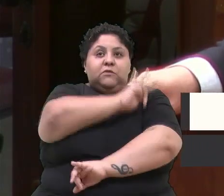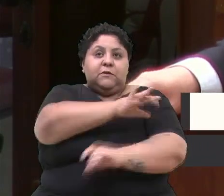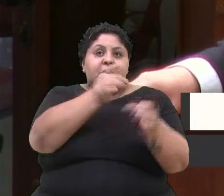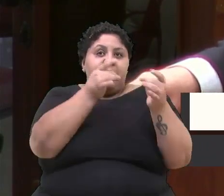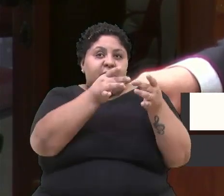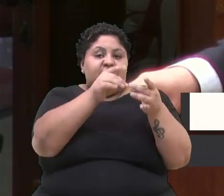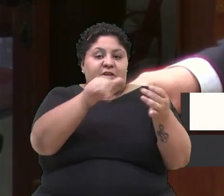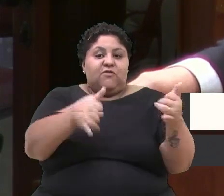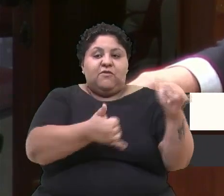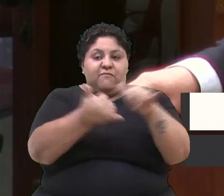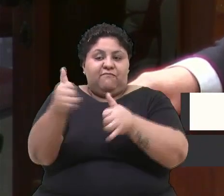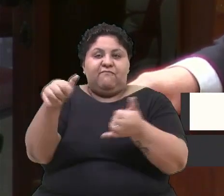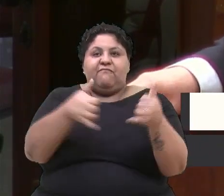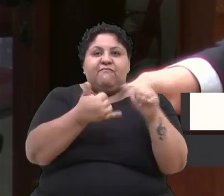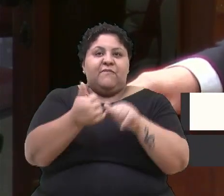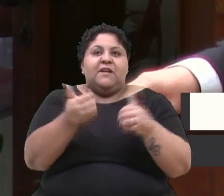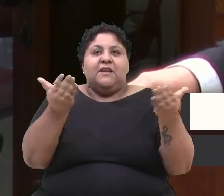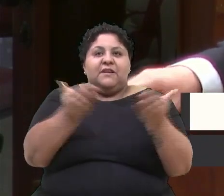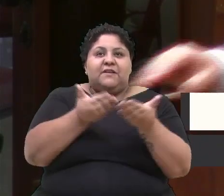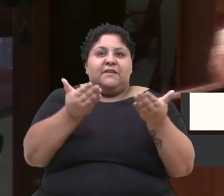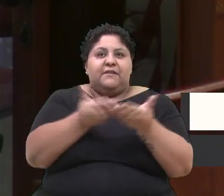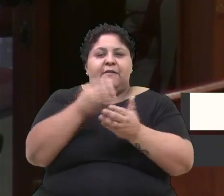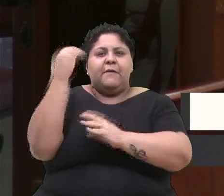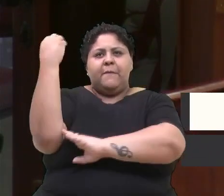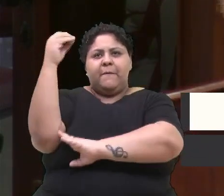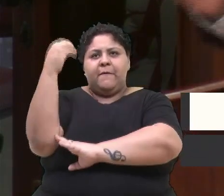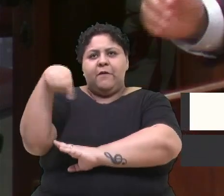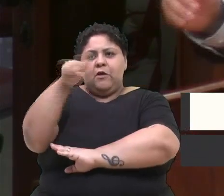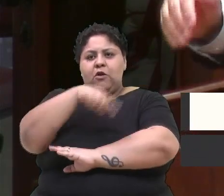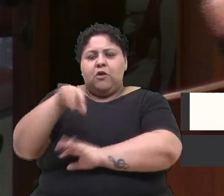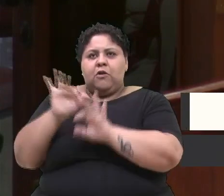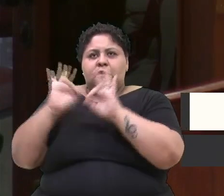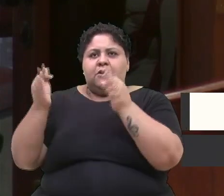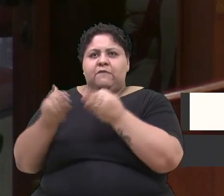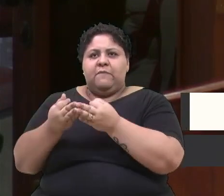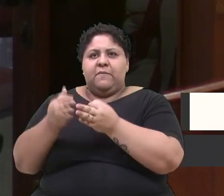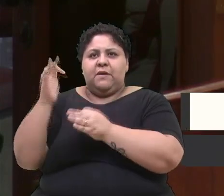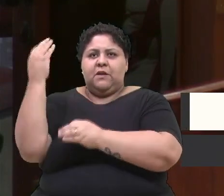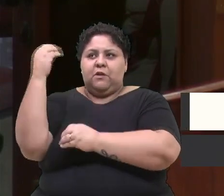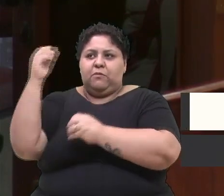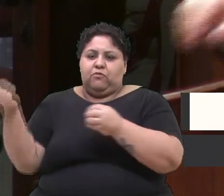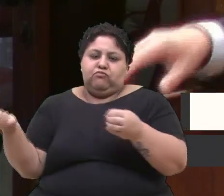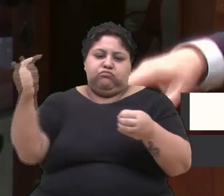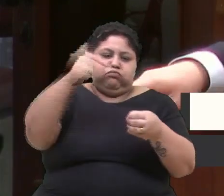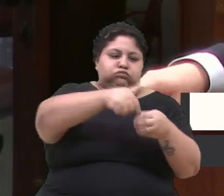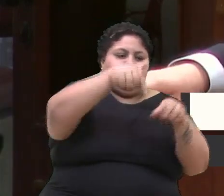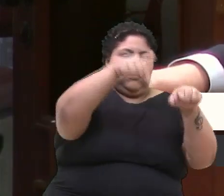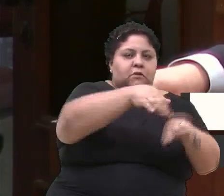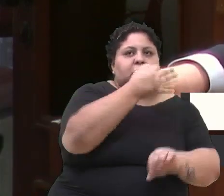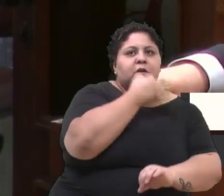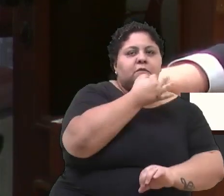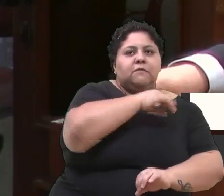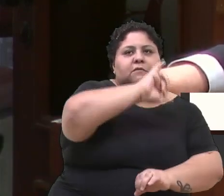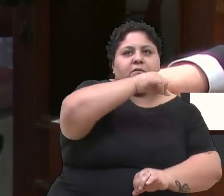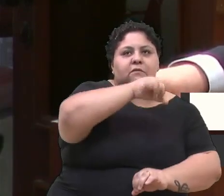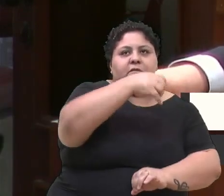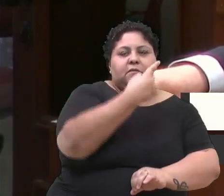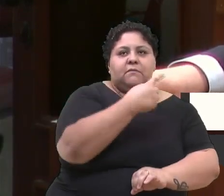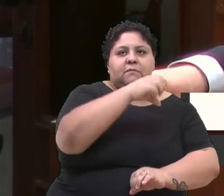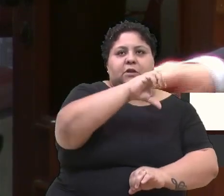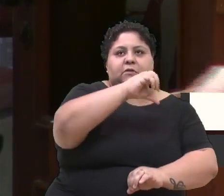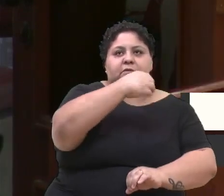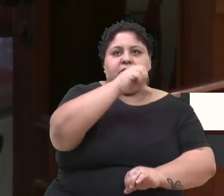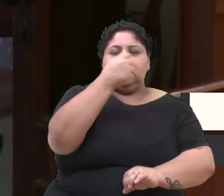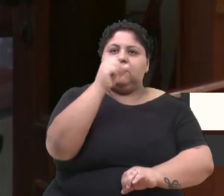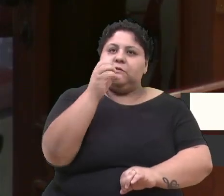laboratórios, que atuava já em Porto Alegre. Nossa família veio de Porto Alegre a Caxias do Sul em janeiro de 1980.